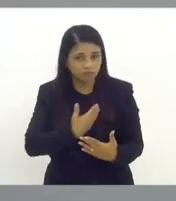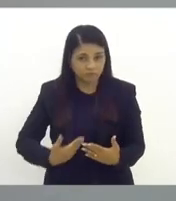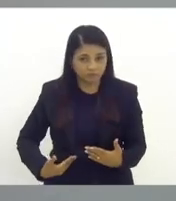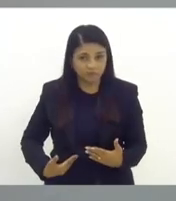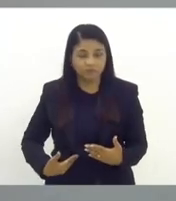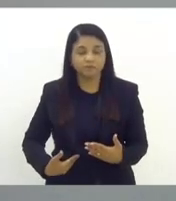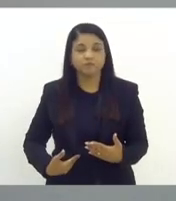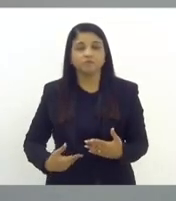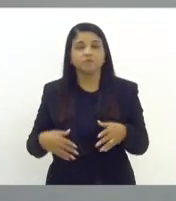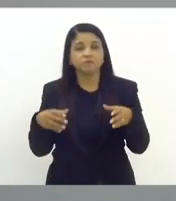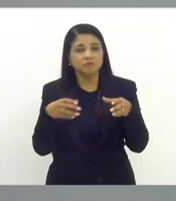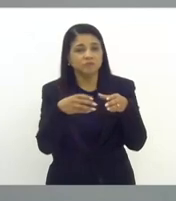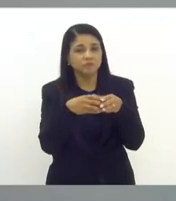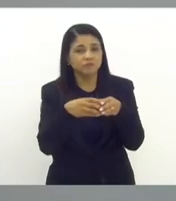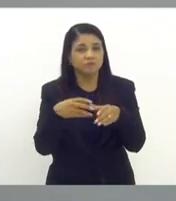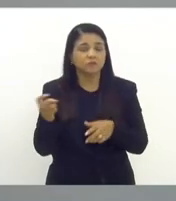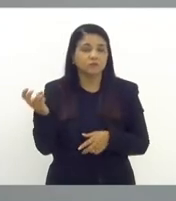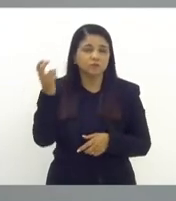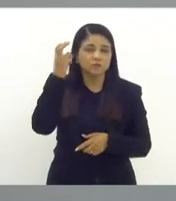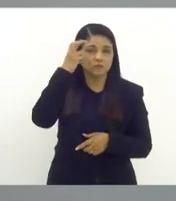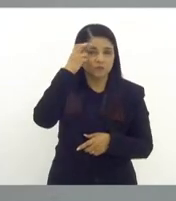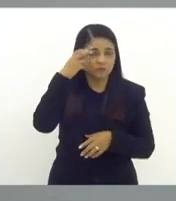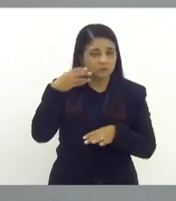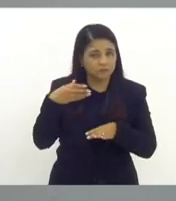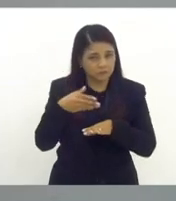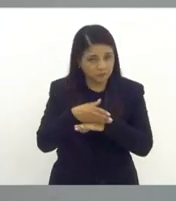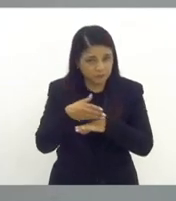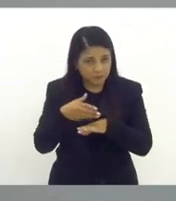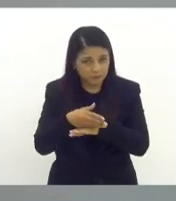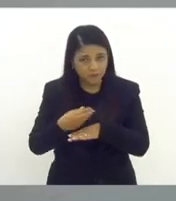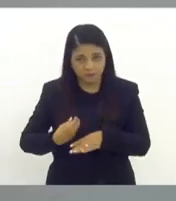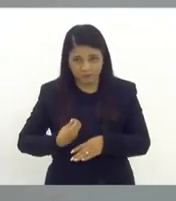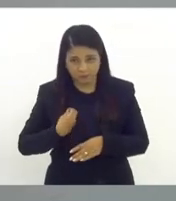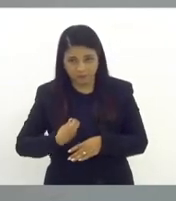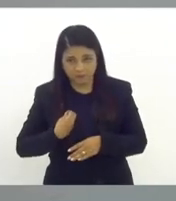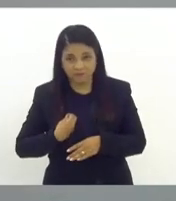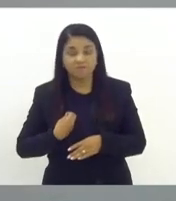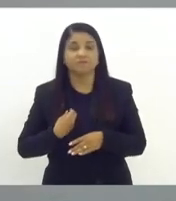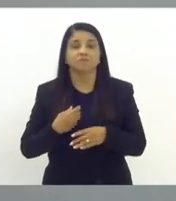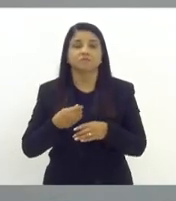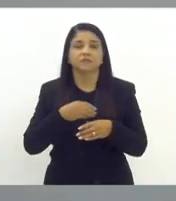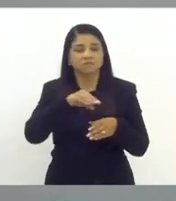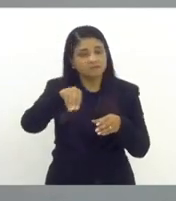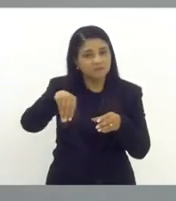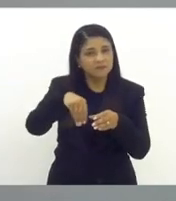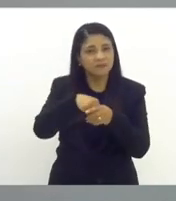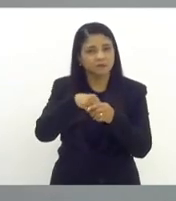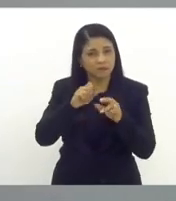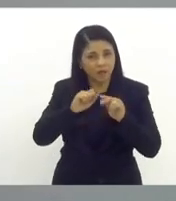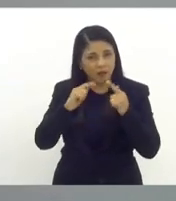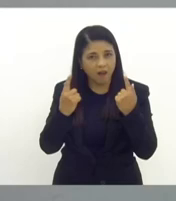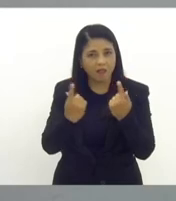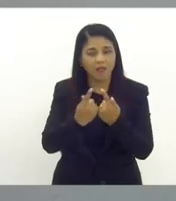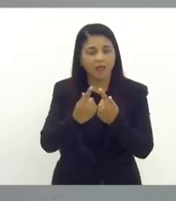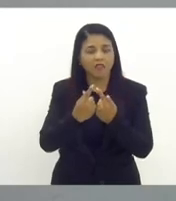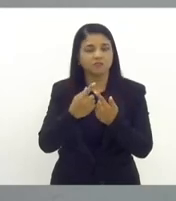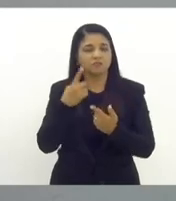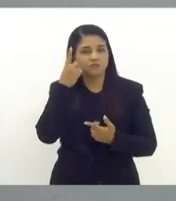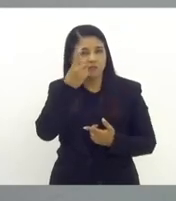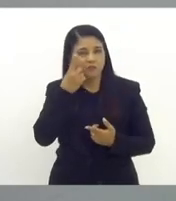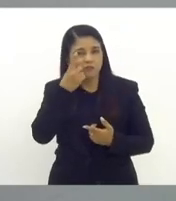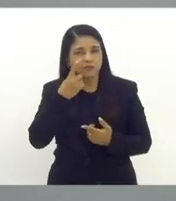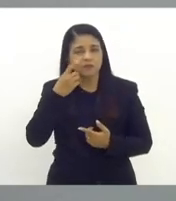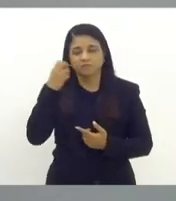a comissão de Cultura participa aqui da frente parlamentar com a deputada Verônica Lima a